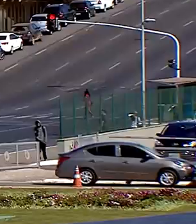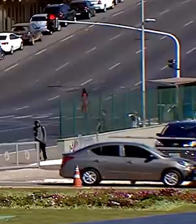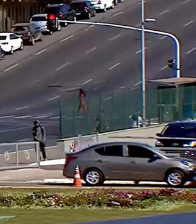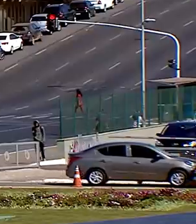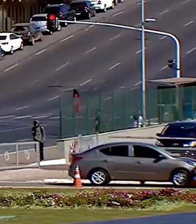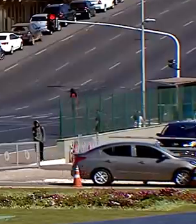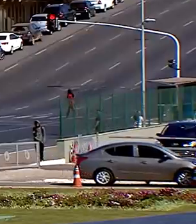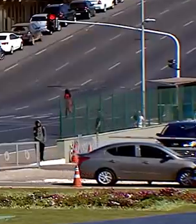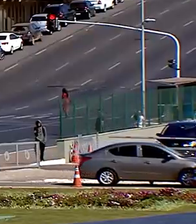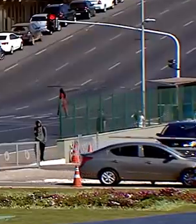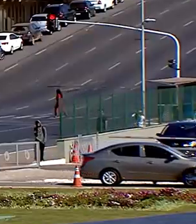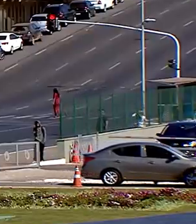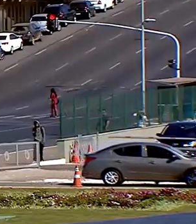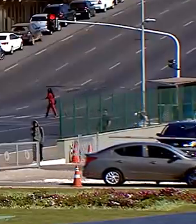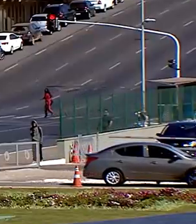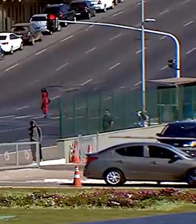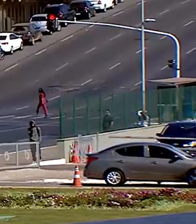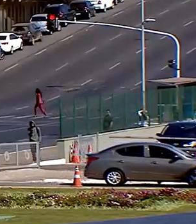a